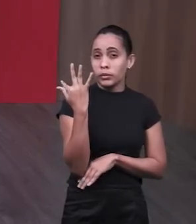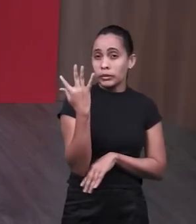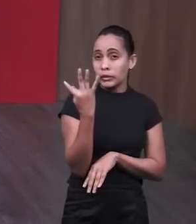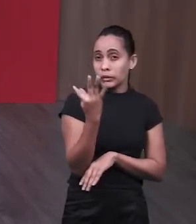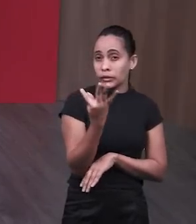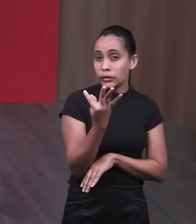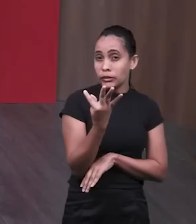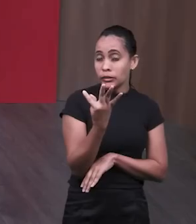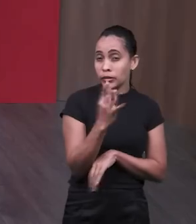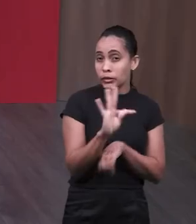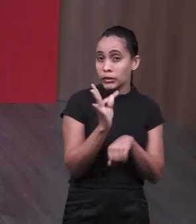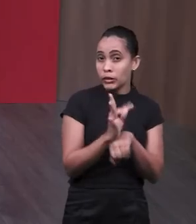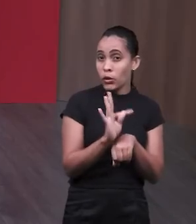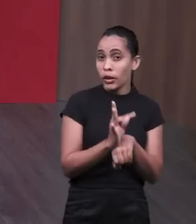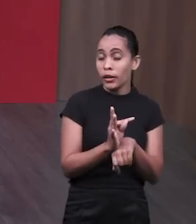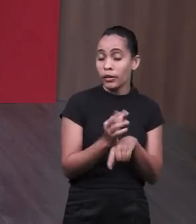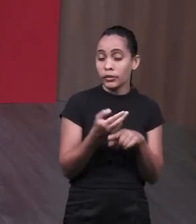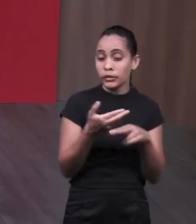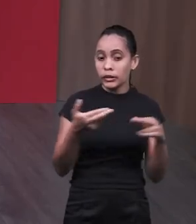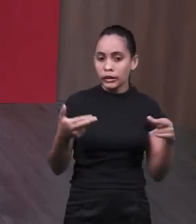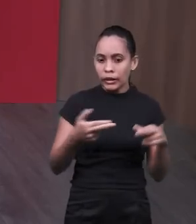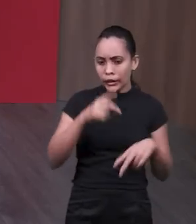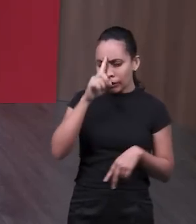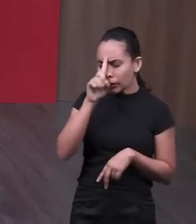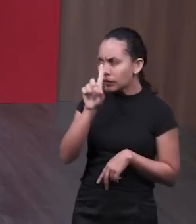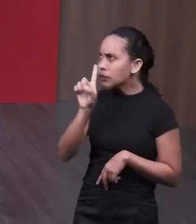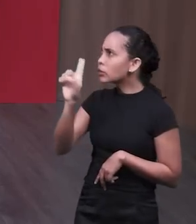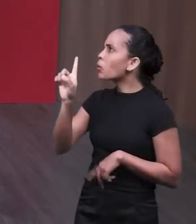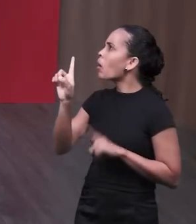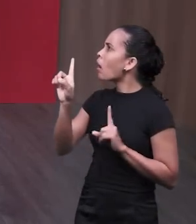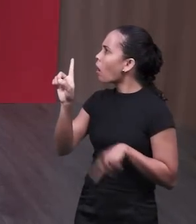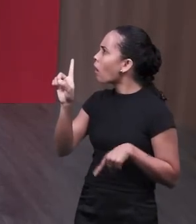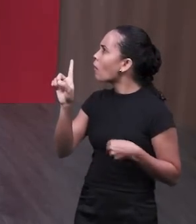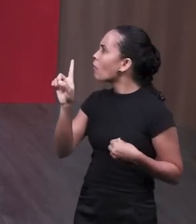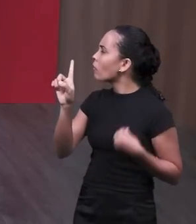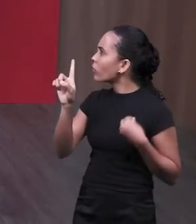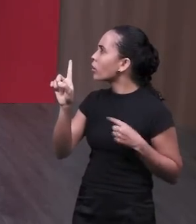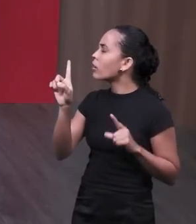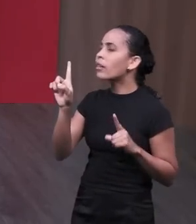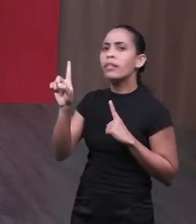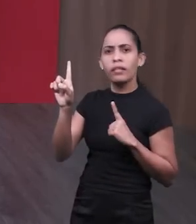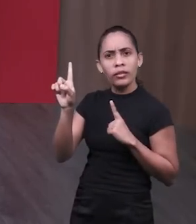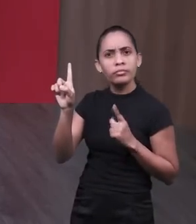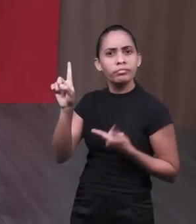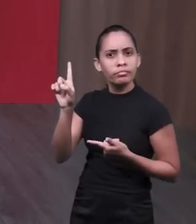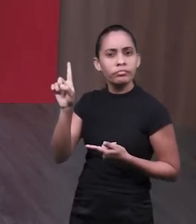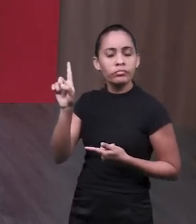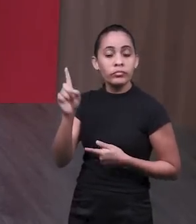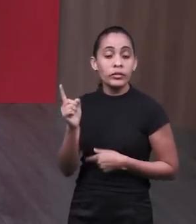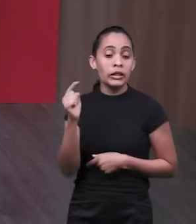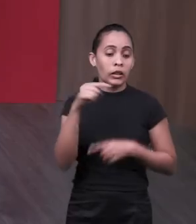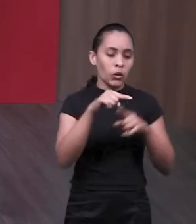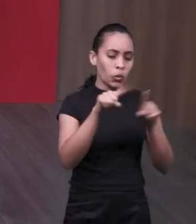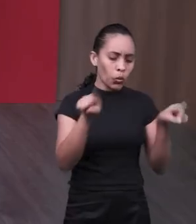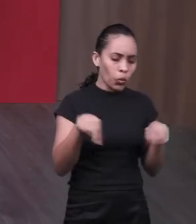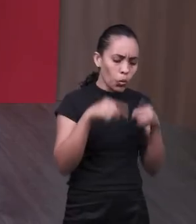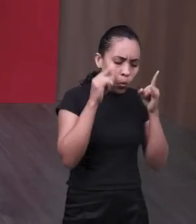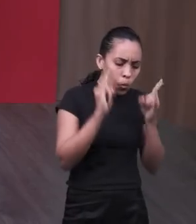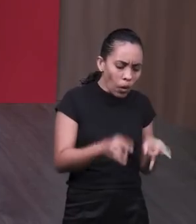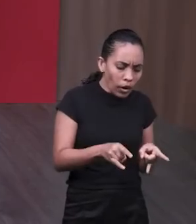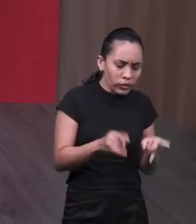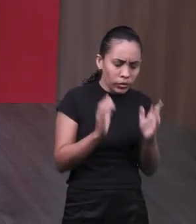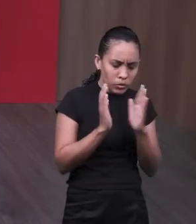complexas para descobrir Deus existe. Glória a Deus. E que um camponês simples, no fim do dia, no quarto dele,